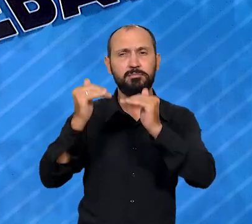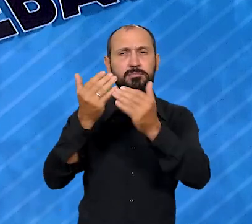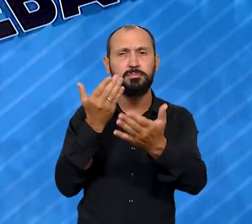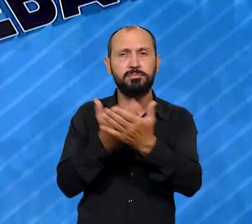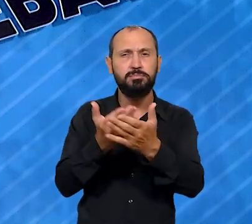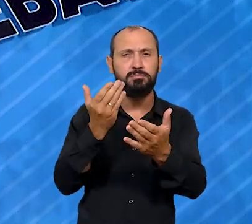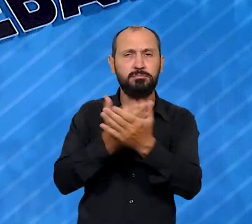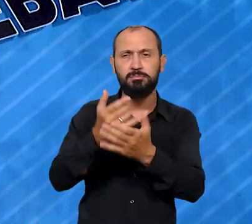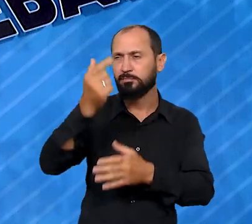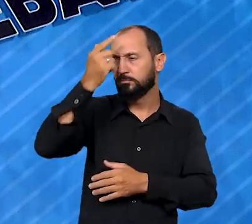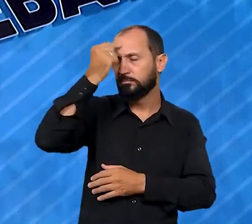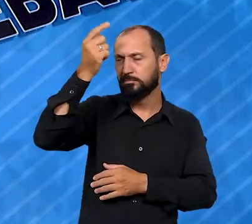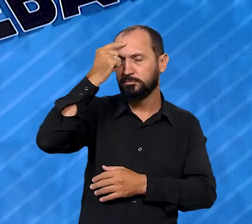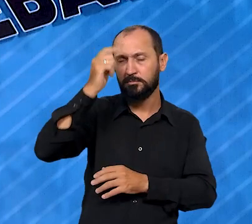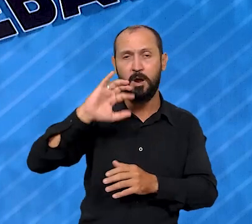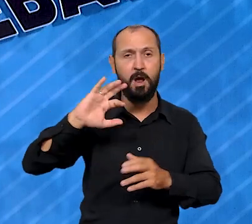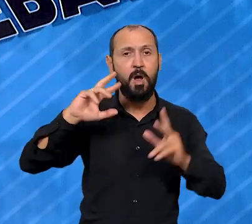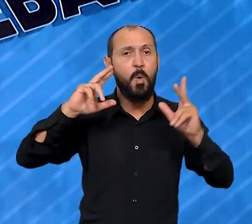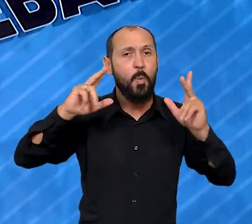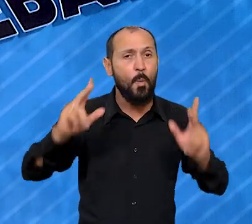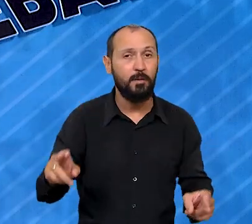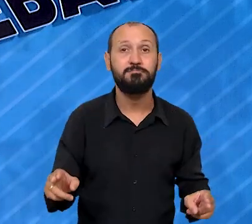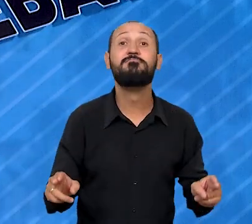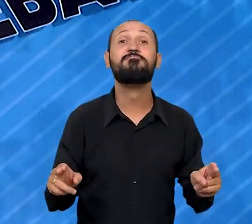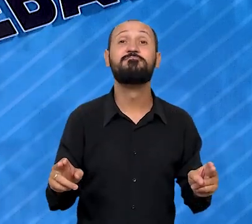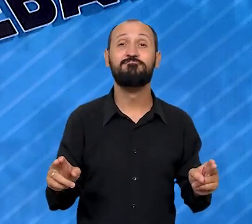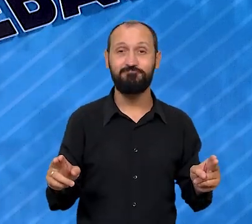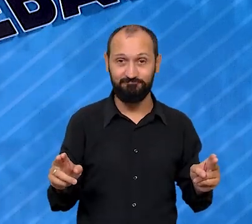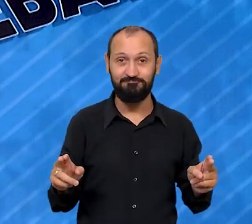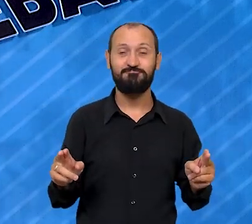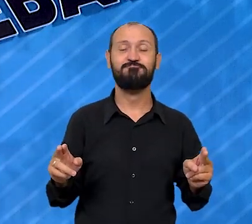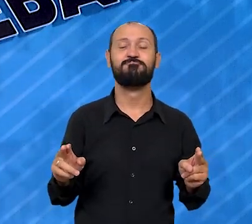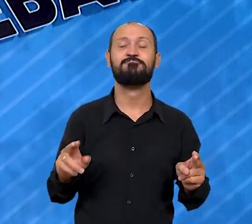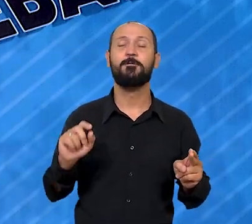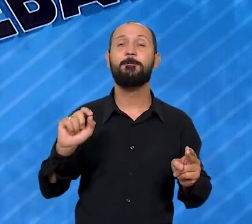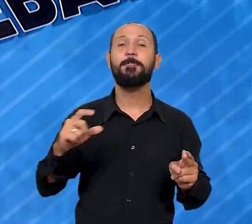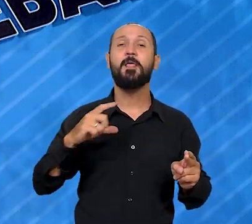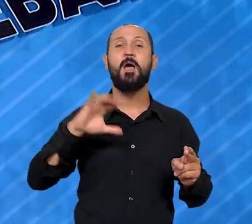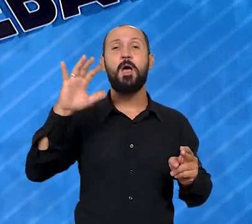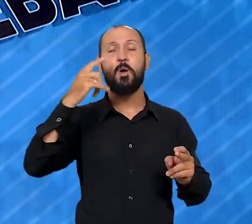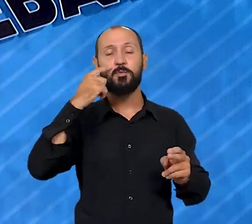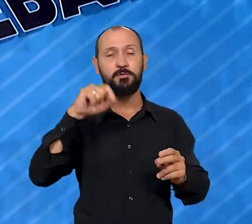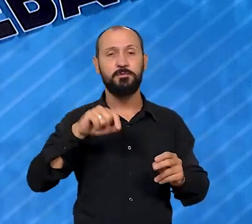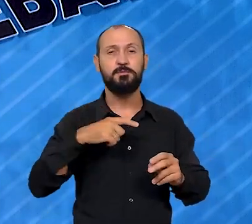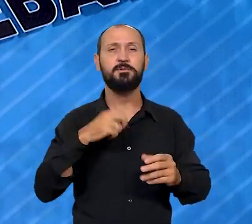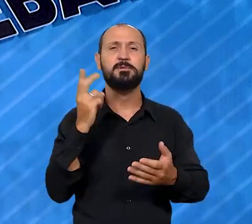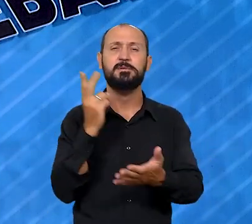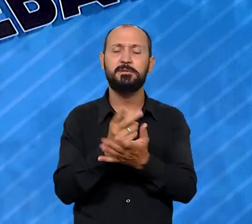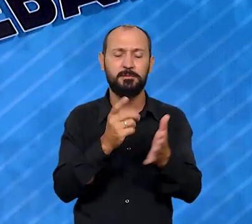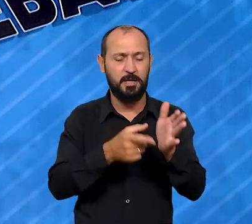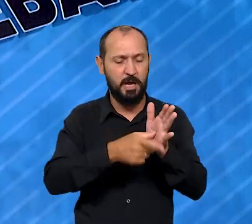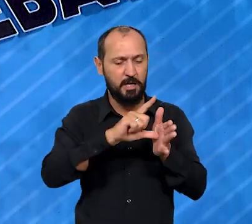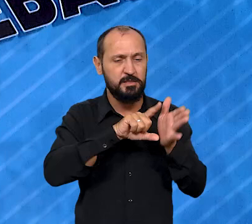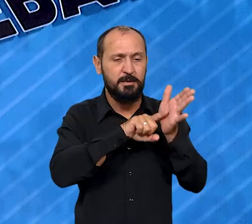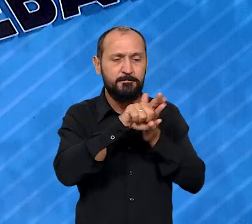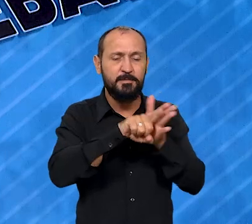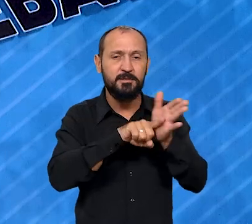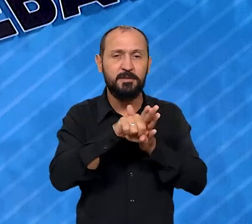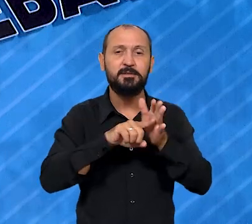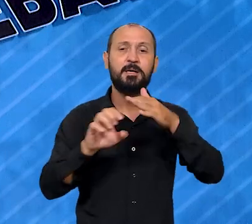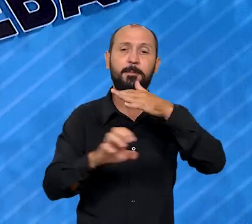também pessoas que têm um nível de conhecimento altíssimo que caíram no mesmo golpe. Então, assim, o que é recomendável? Sempre